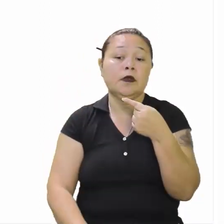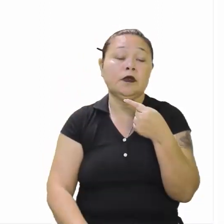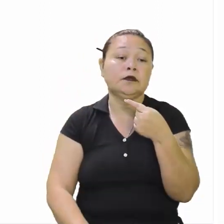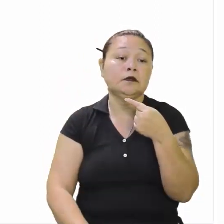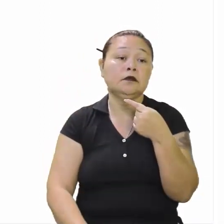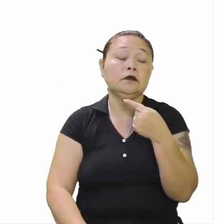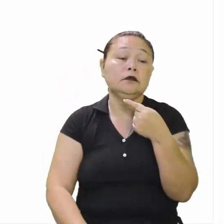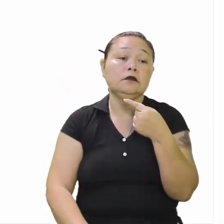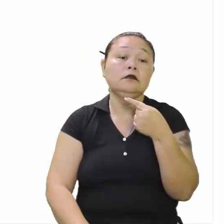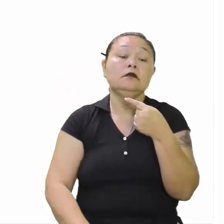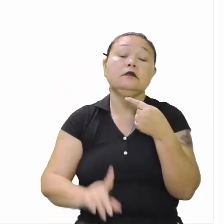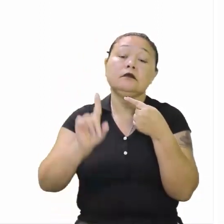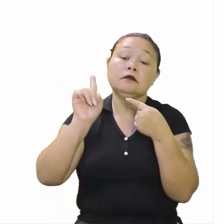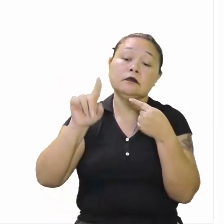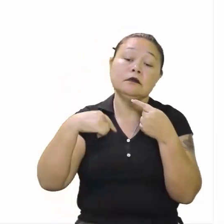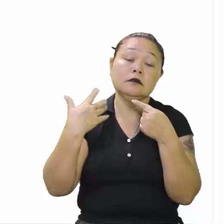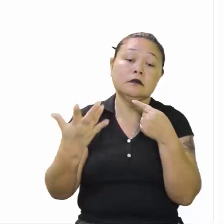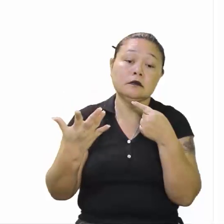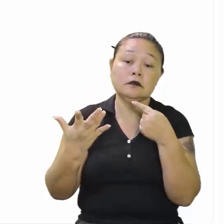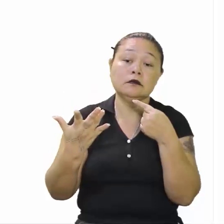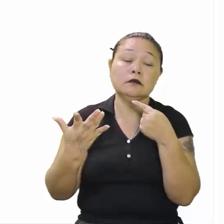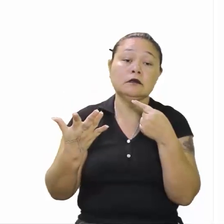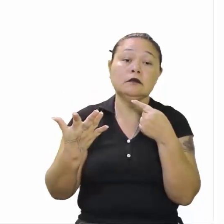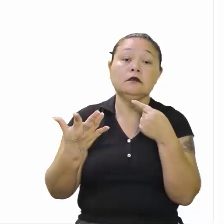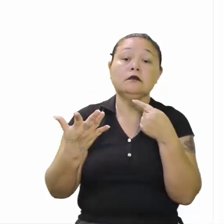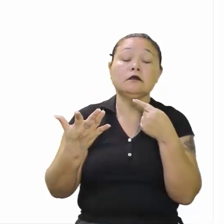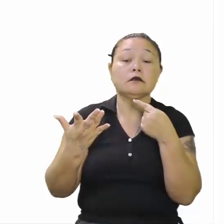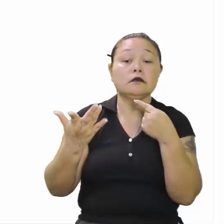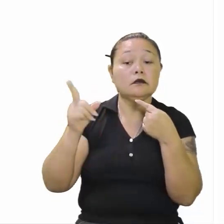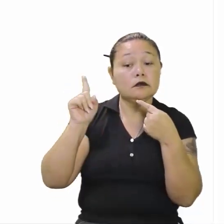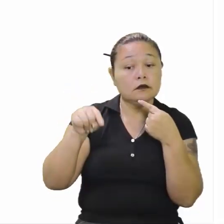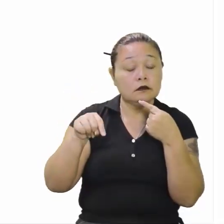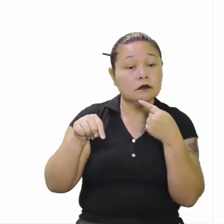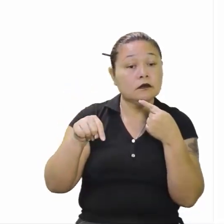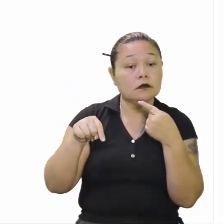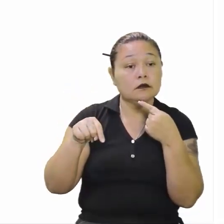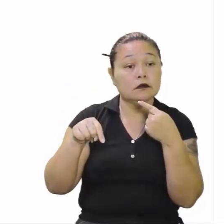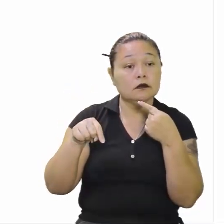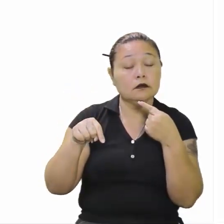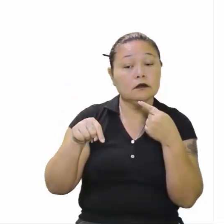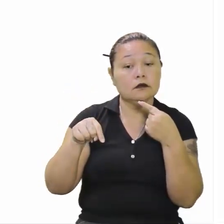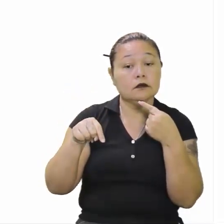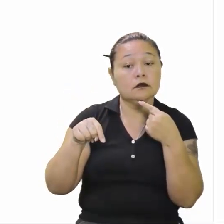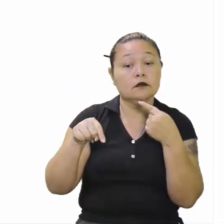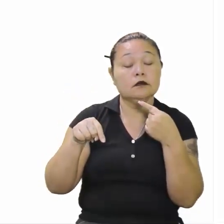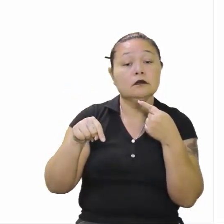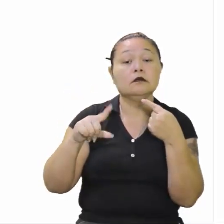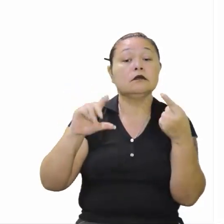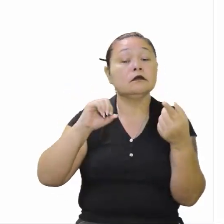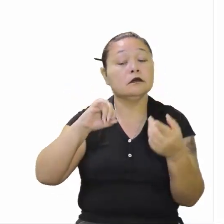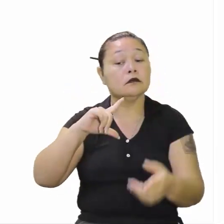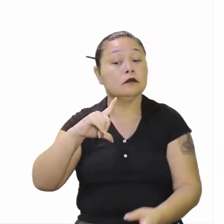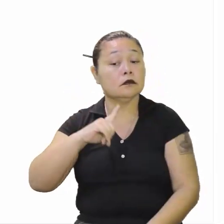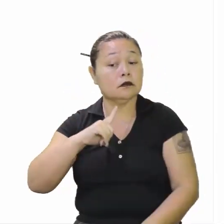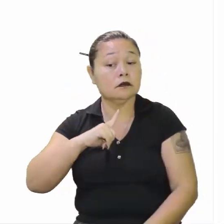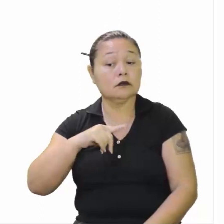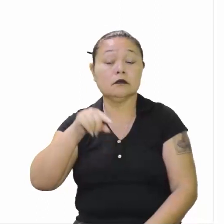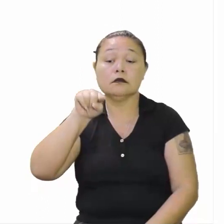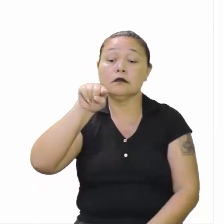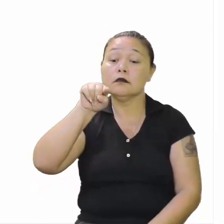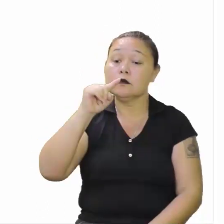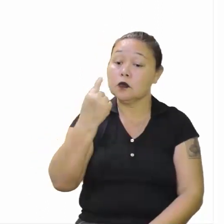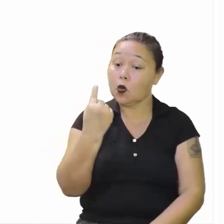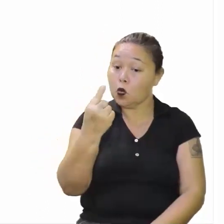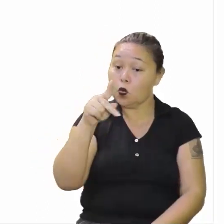submúltiplos? São aqueles que expressam, que são muitas vezes, vamos dizer, se eu tenho 1 quilograma,